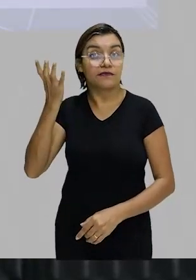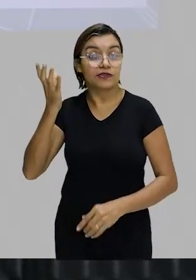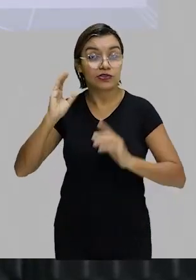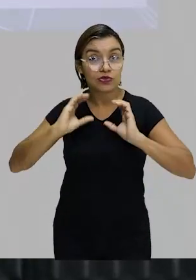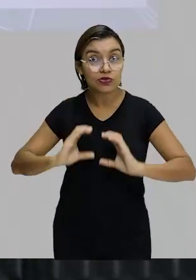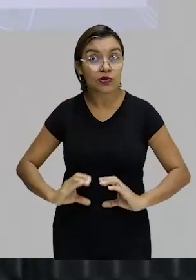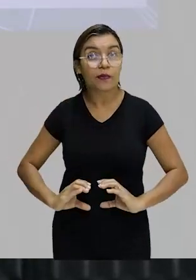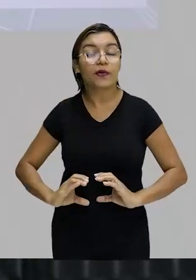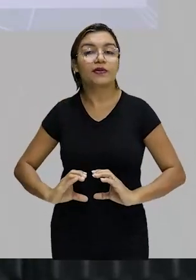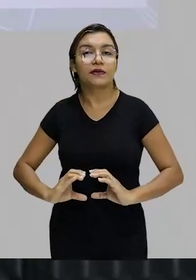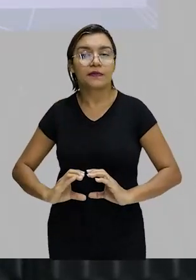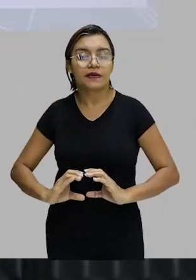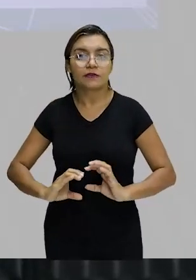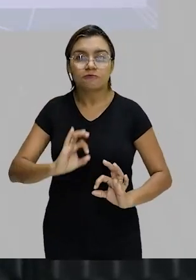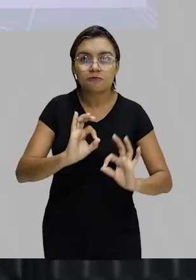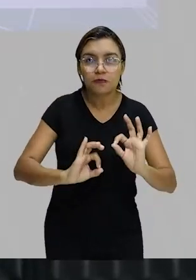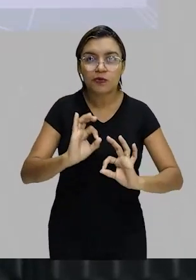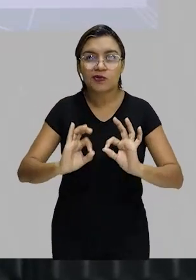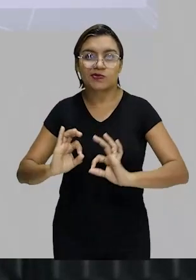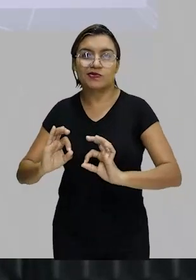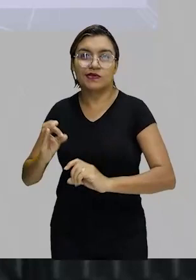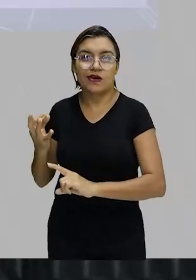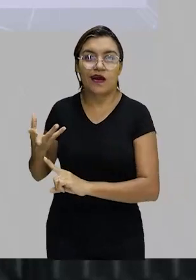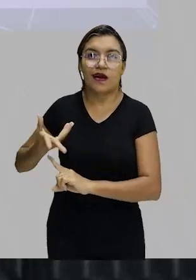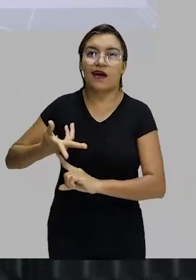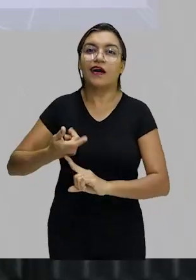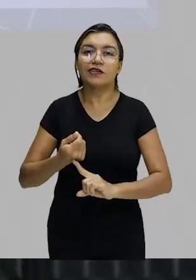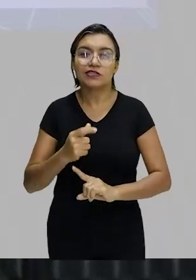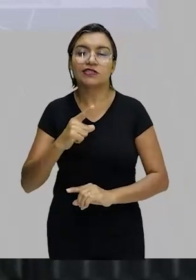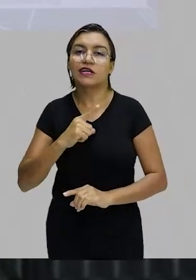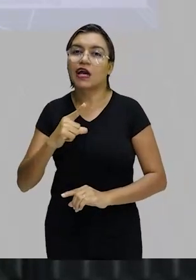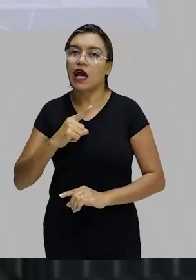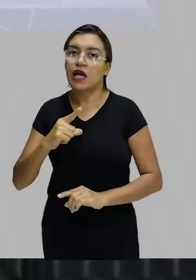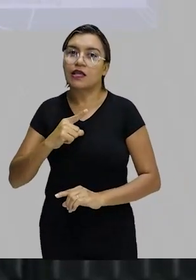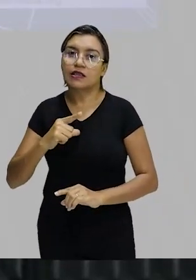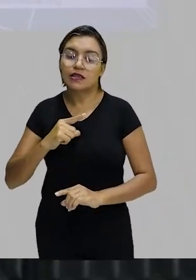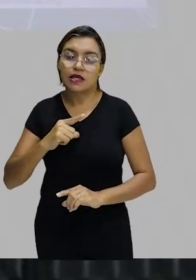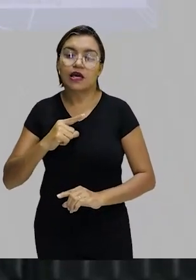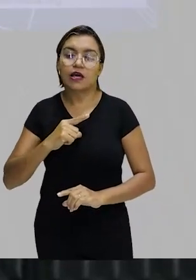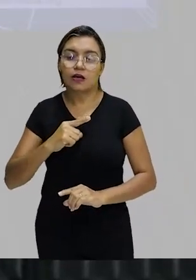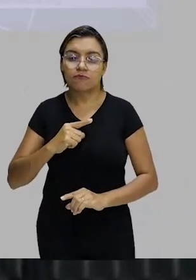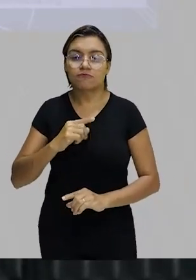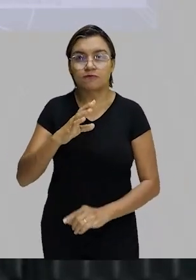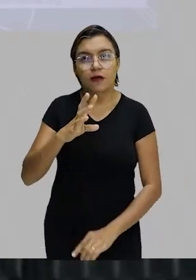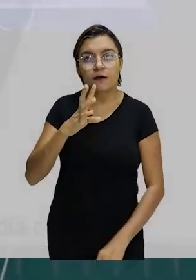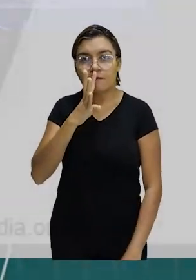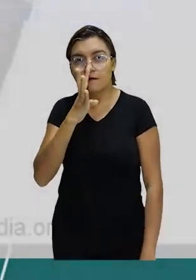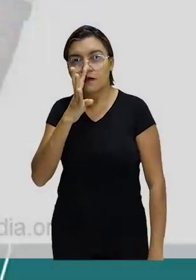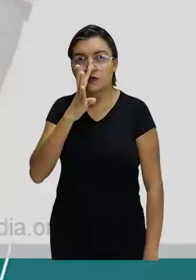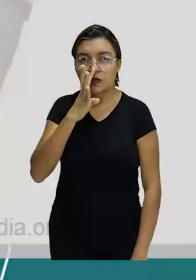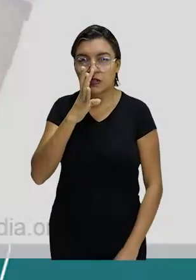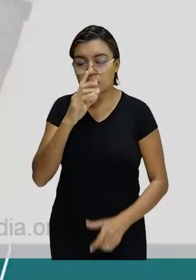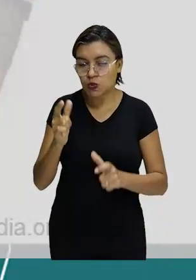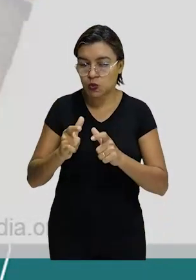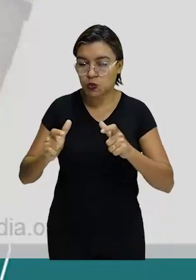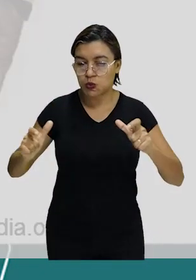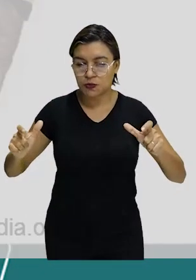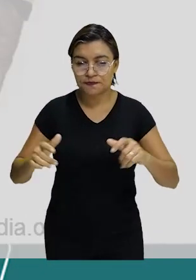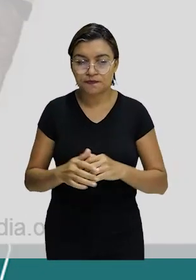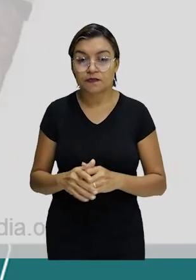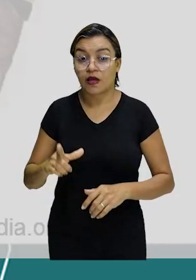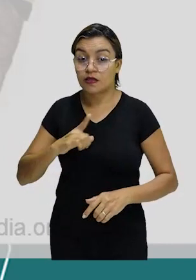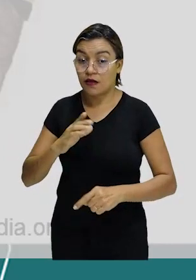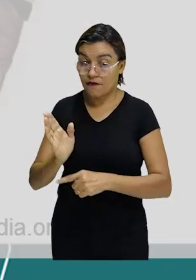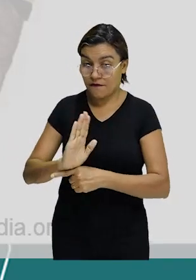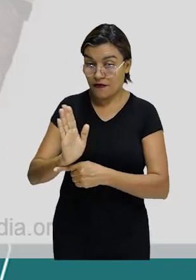comportamento, produções artísticas que alcançam ou têm um alcance muito grande. Filmes, tá? Então, nós temos